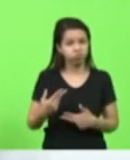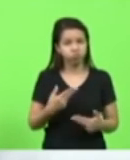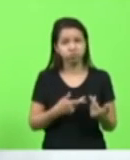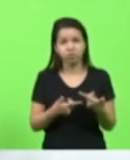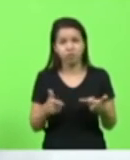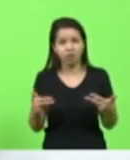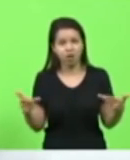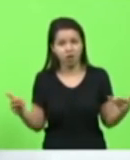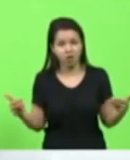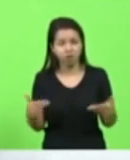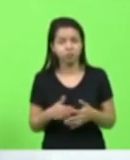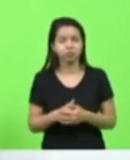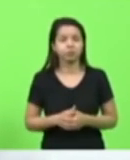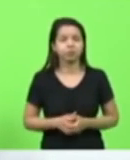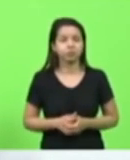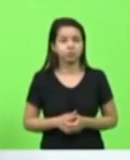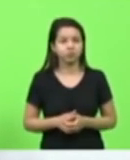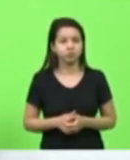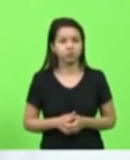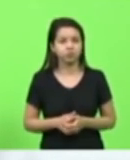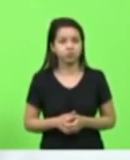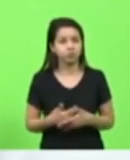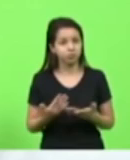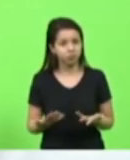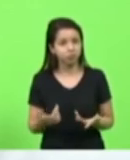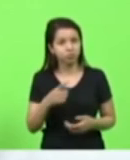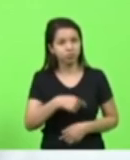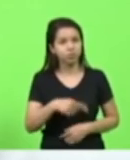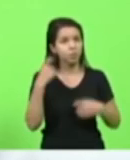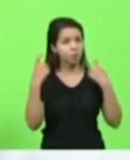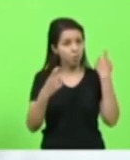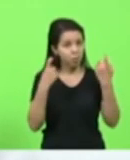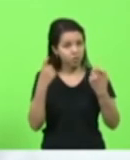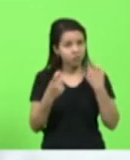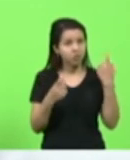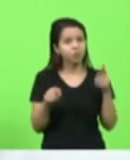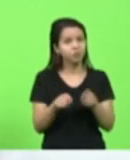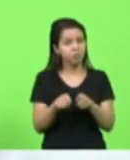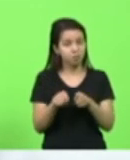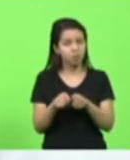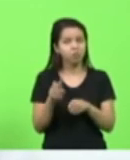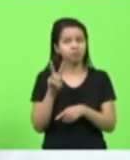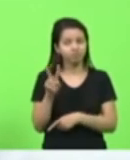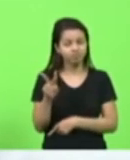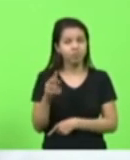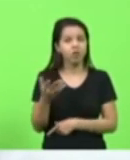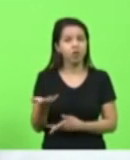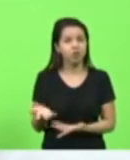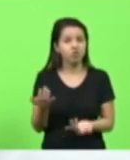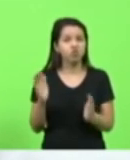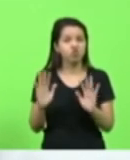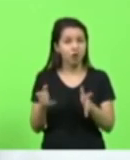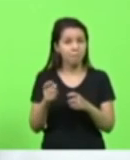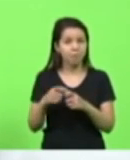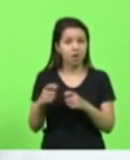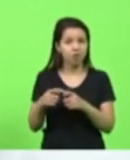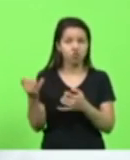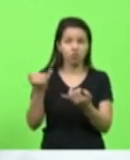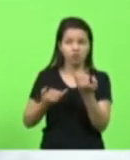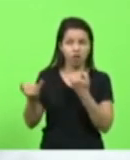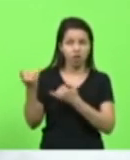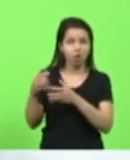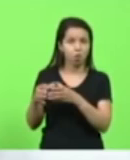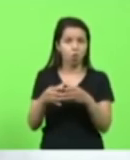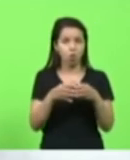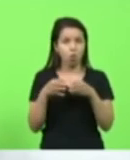Então, foi com preocupação que eu ouvi também, já tinha ouvido de médicos, de grupos de